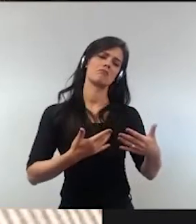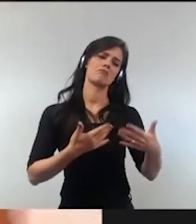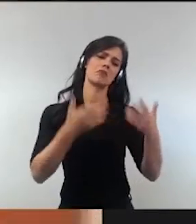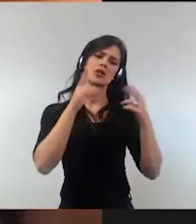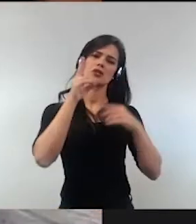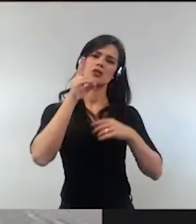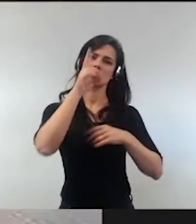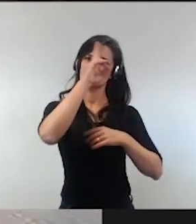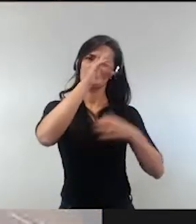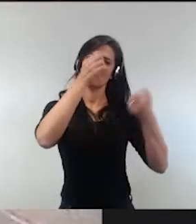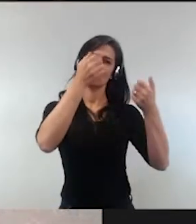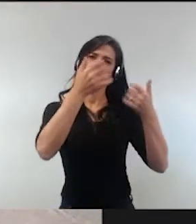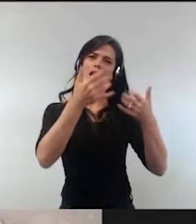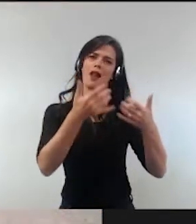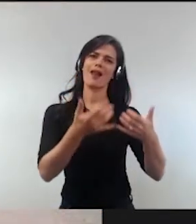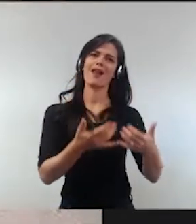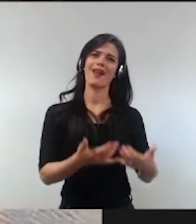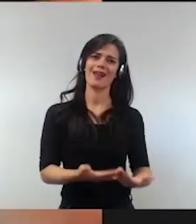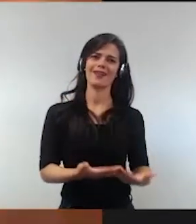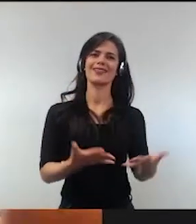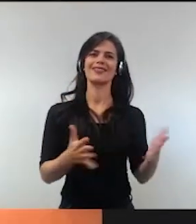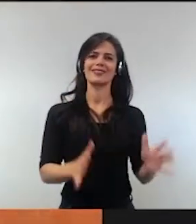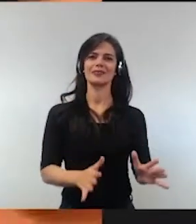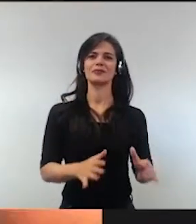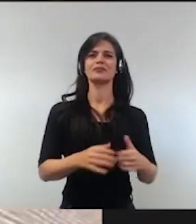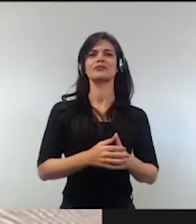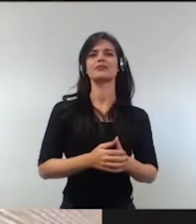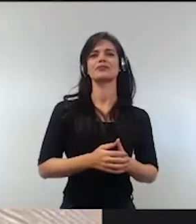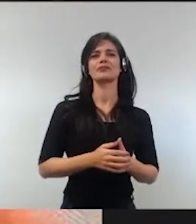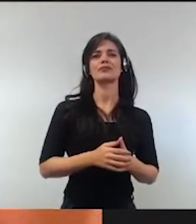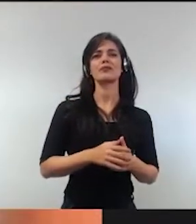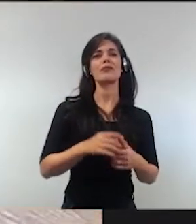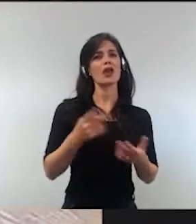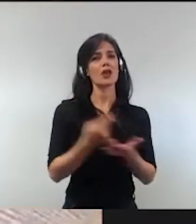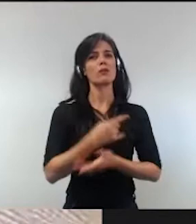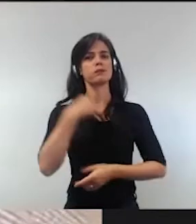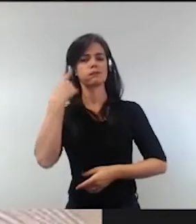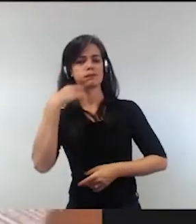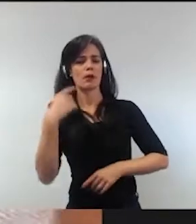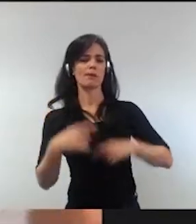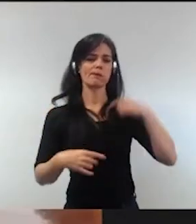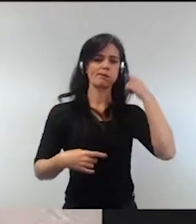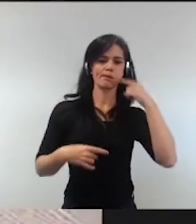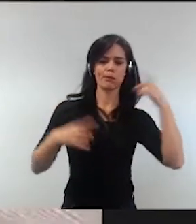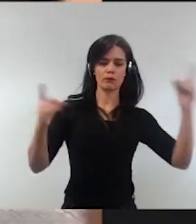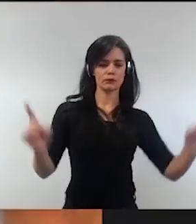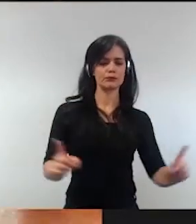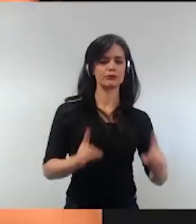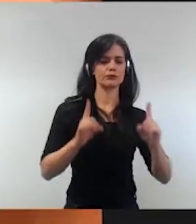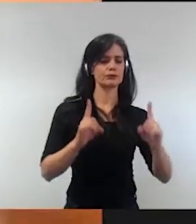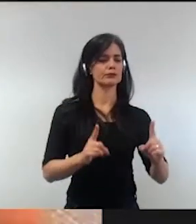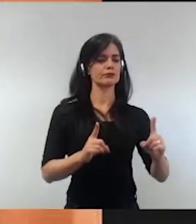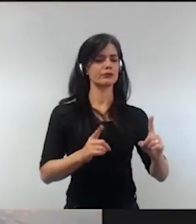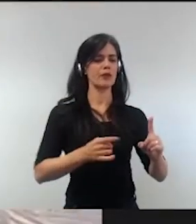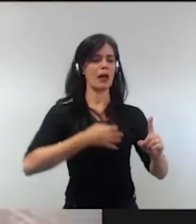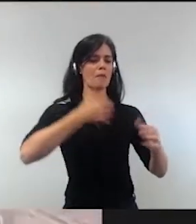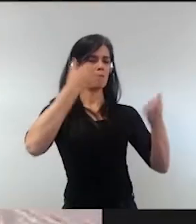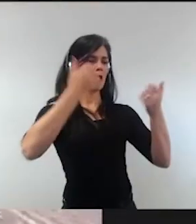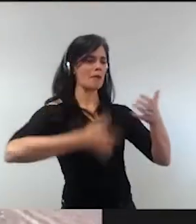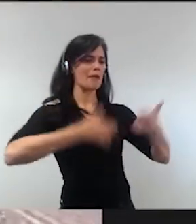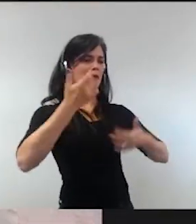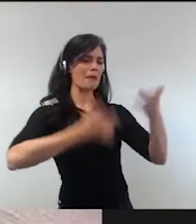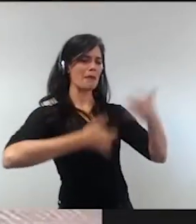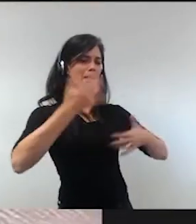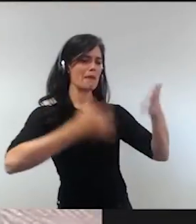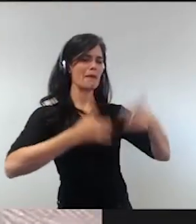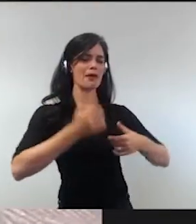de disputa retórica entre os advogados, diz o Gulliver, cada um mostrando a grande injustiça que seria aceitar o